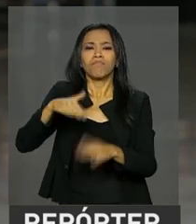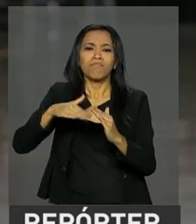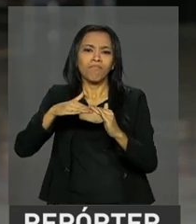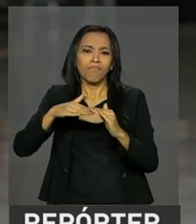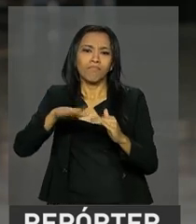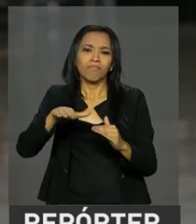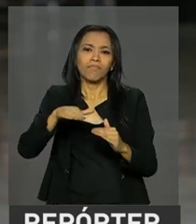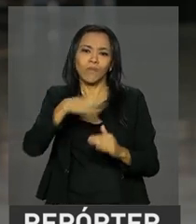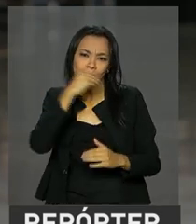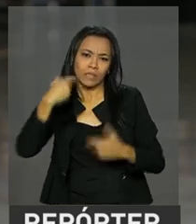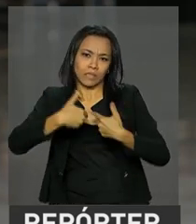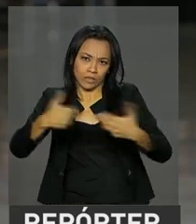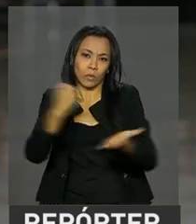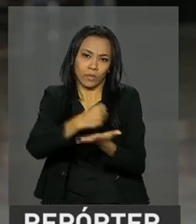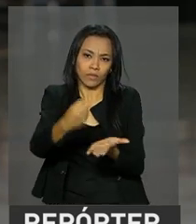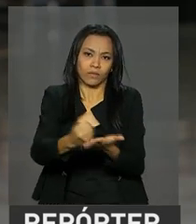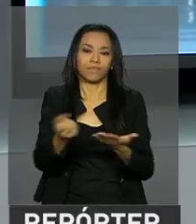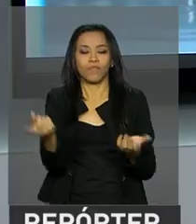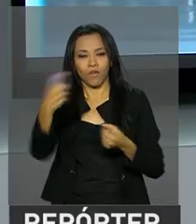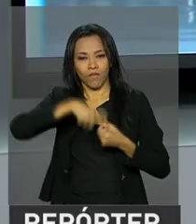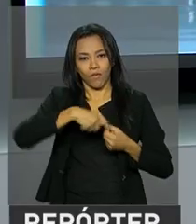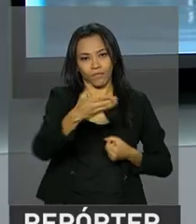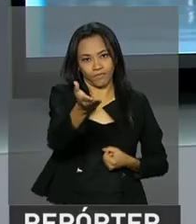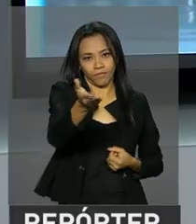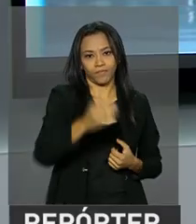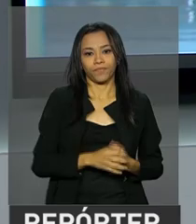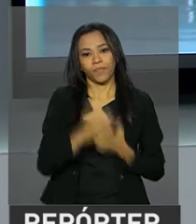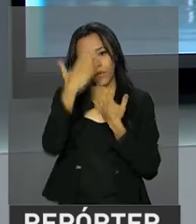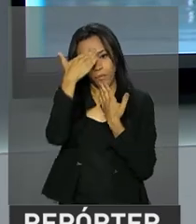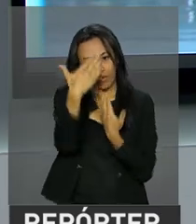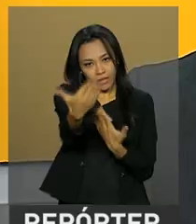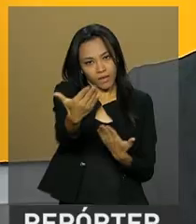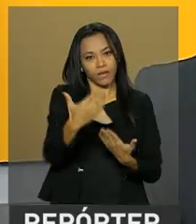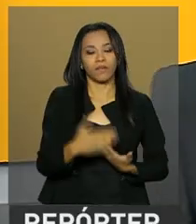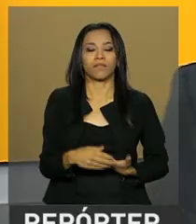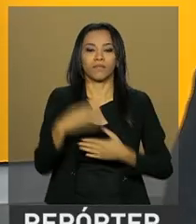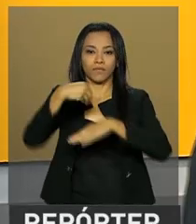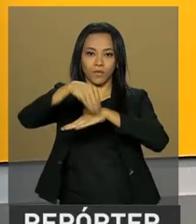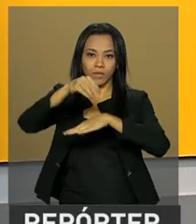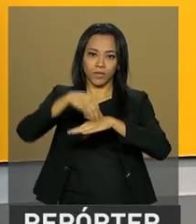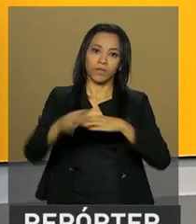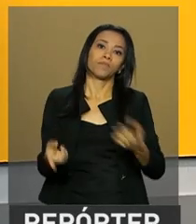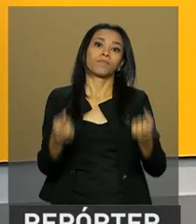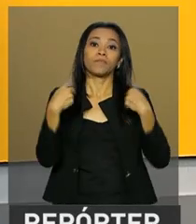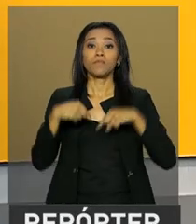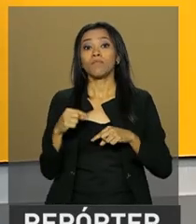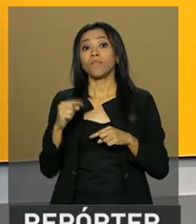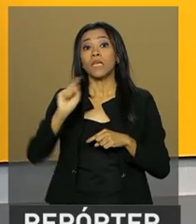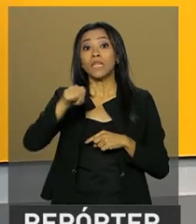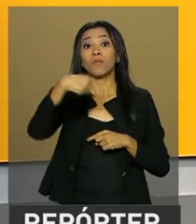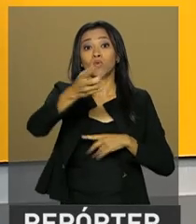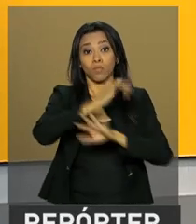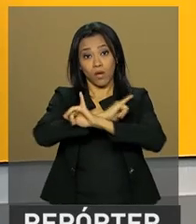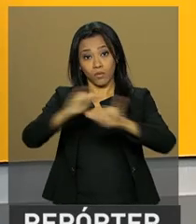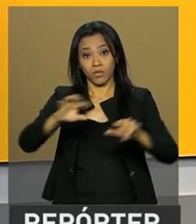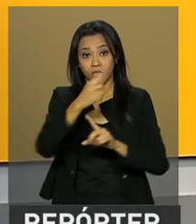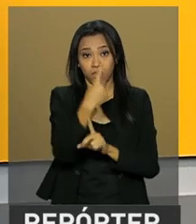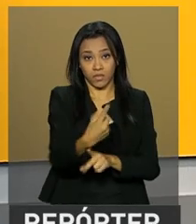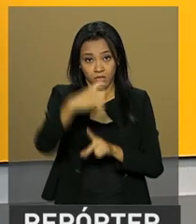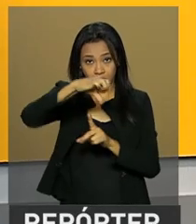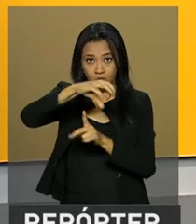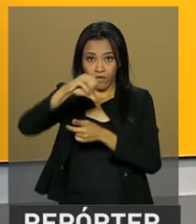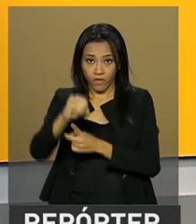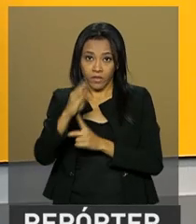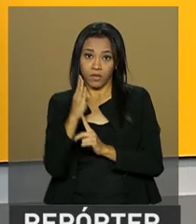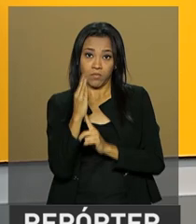semana Leandro volto com você aí no estúdio Tá ok João Pedro Obrigado pelas suas informações Olha depois do anúncio de R 190 bilhões deais